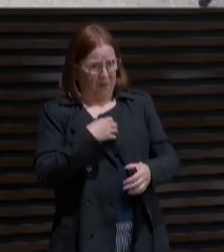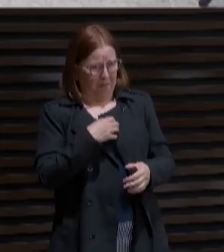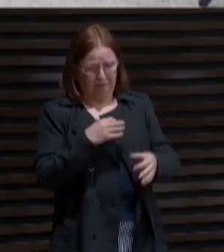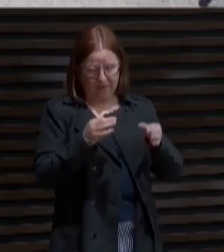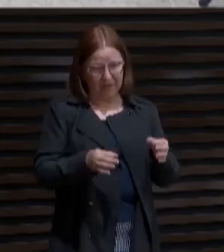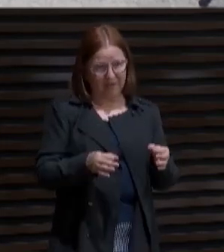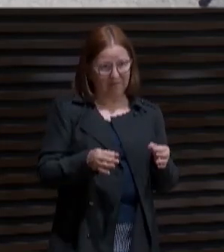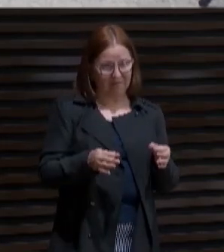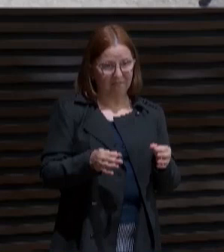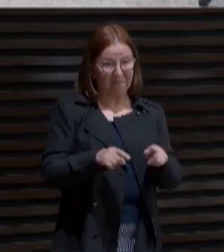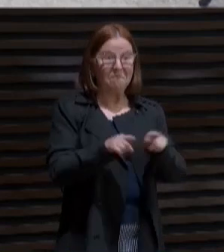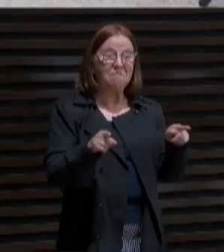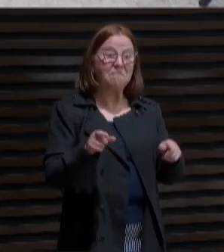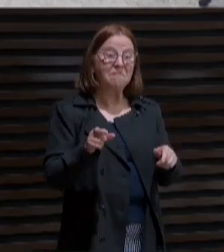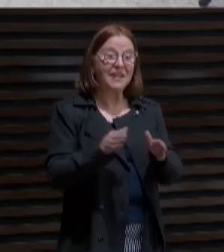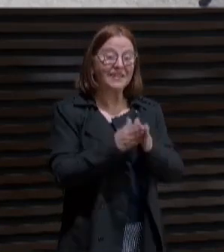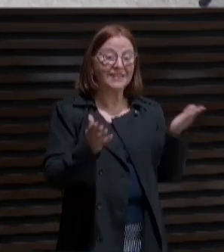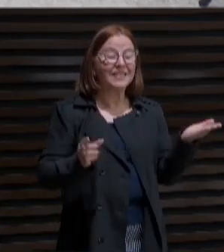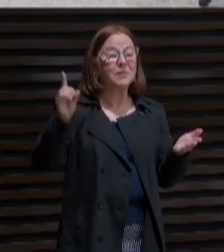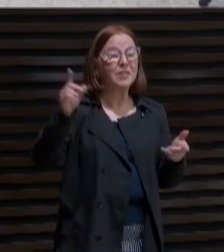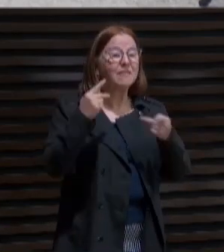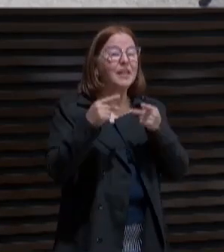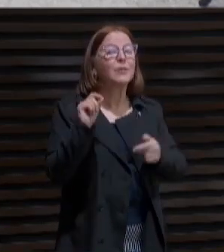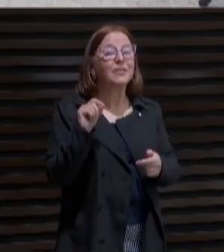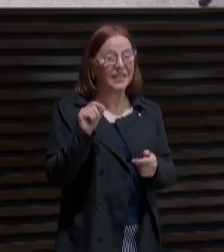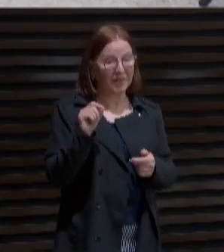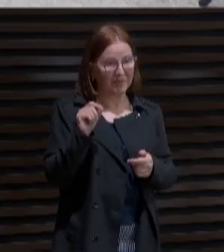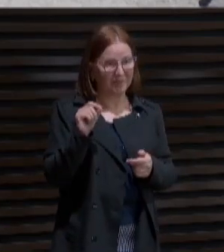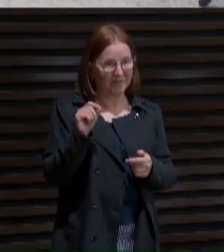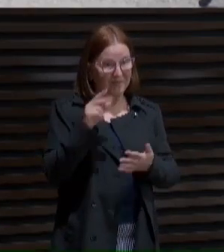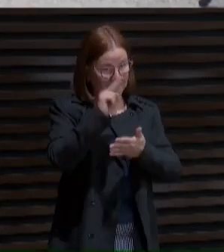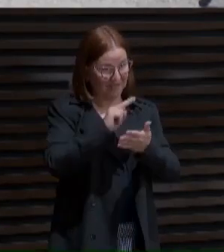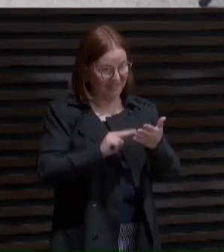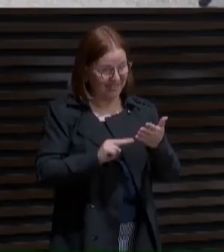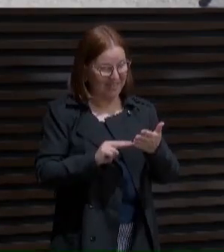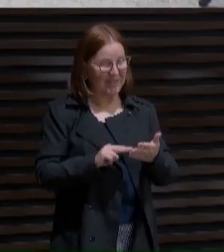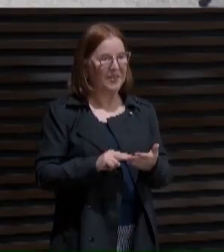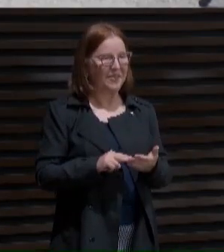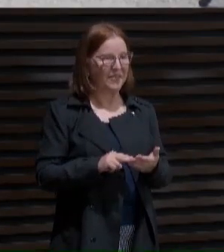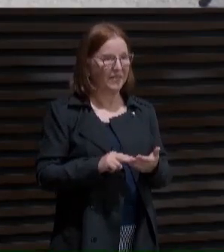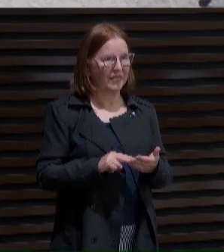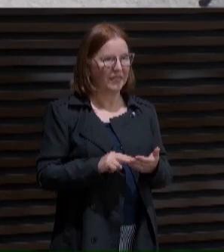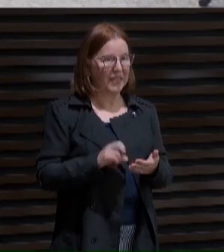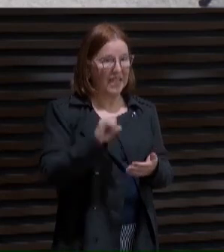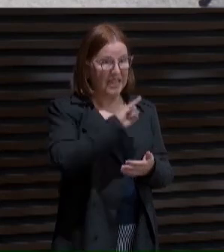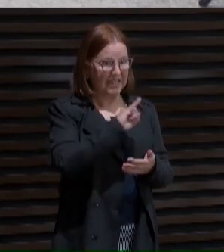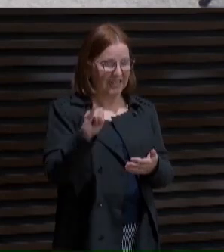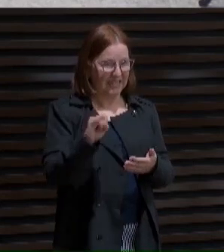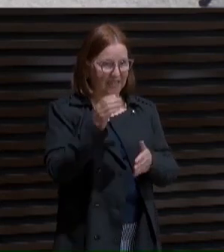Só que a palavra de Deus, o que ela diz a esse respeito? Vamos ler na NVI também, Isaías